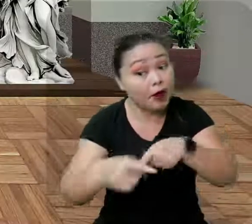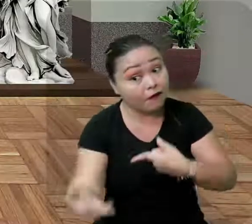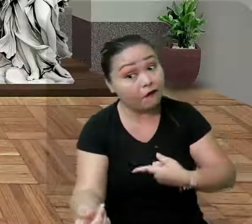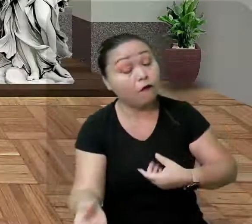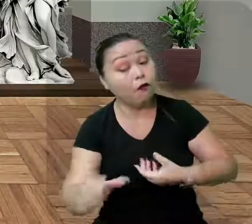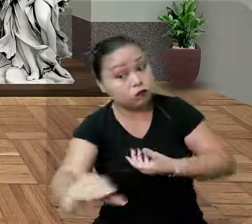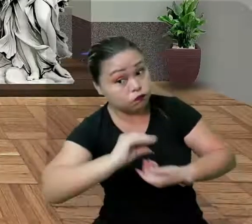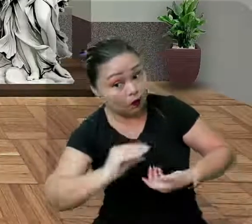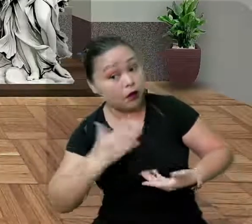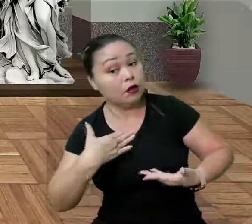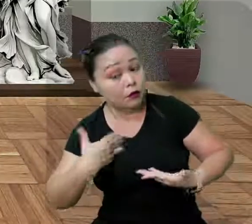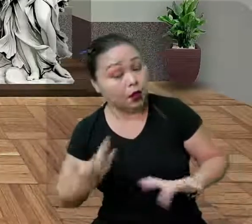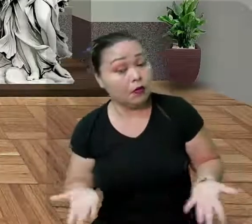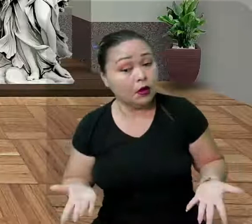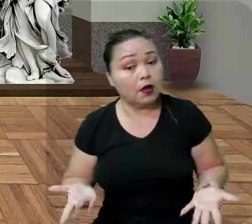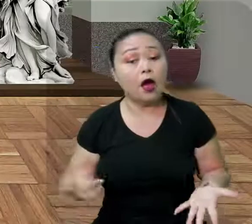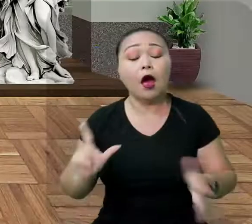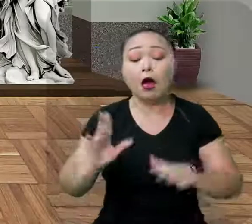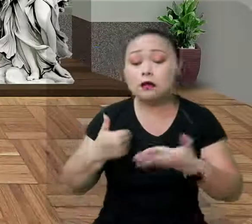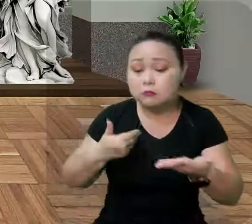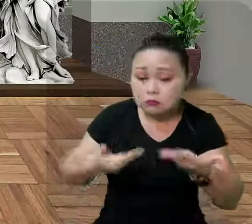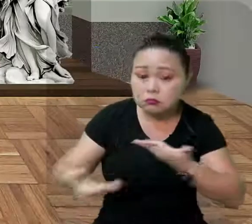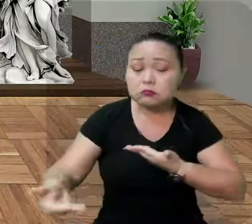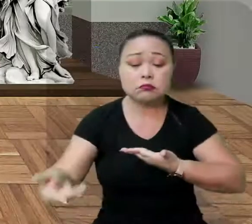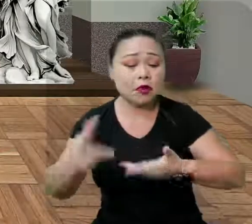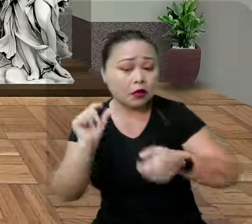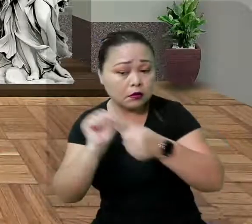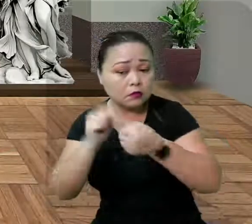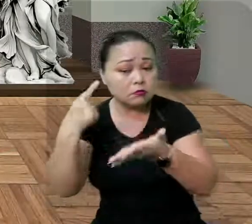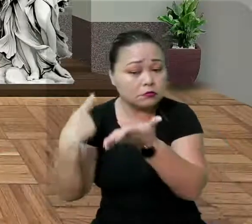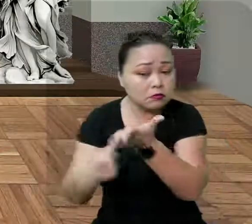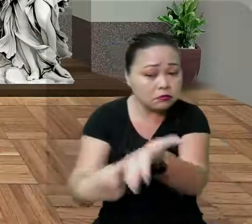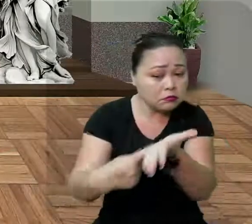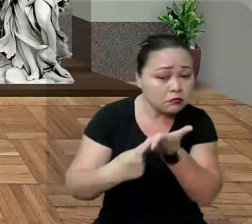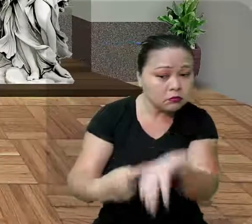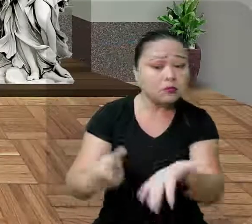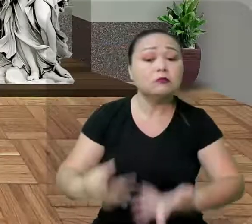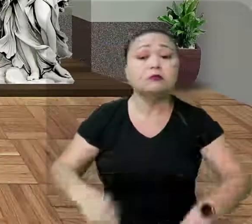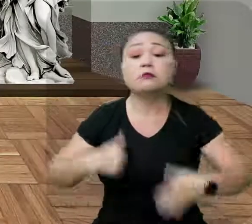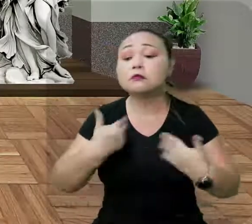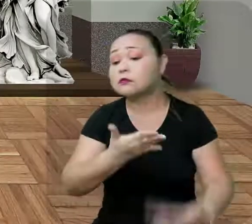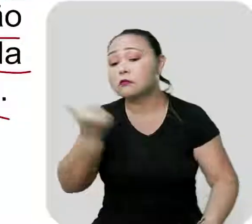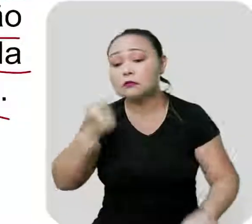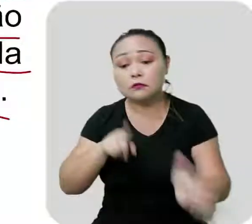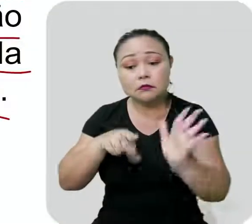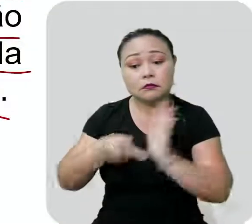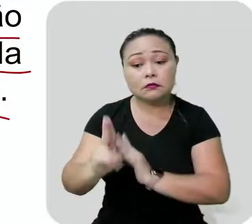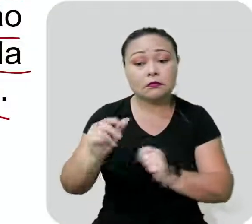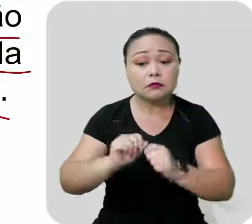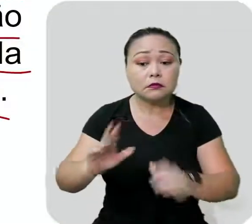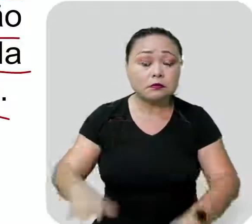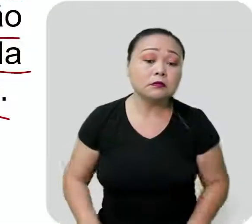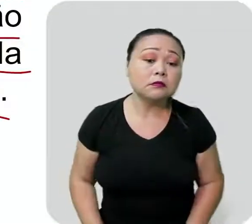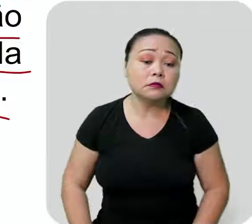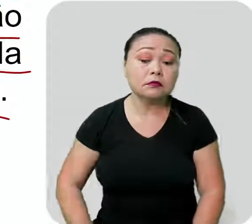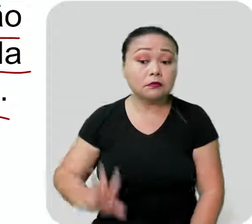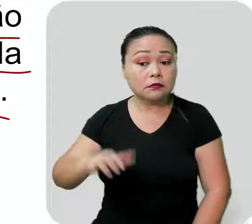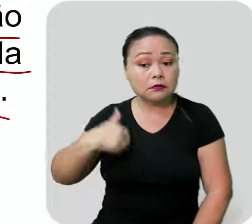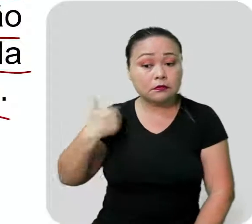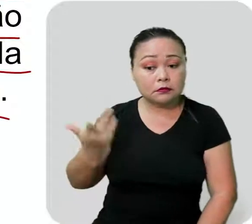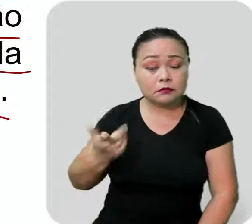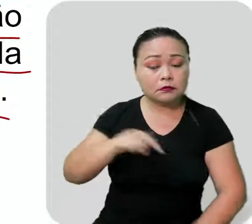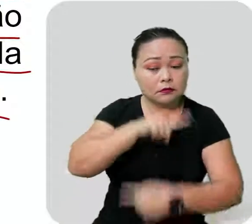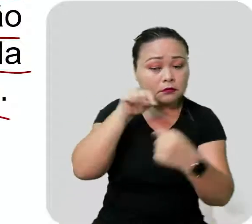teu retorno isso vai vai ser feita se acordo Bom vamos lá continua então